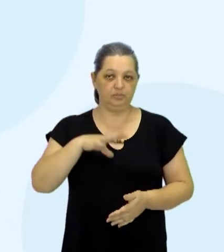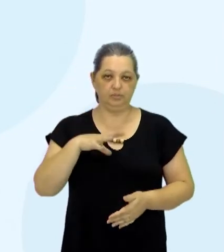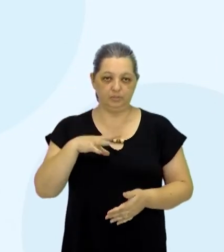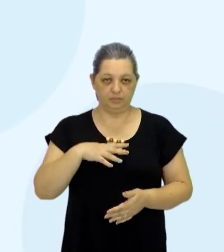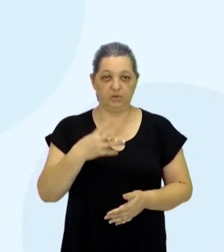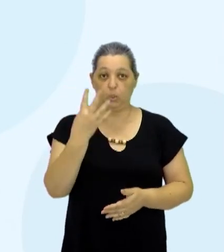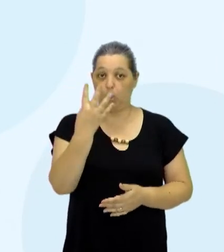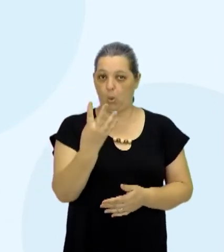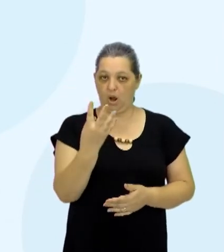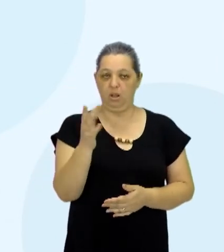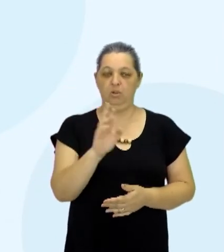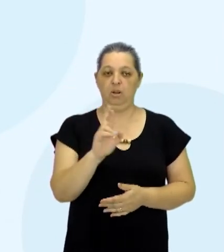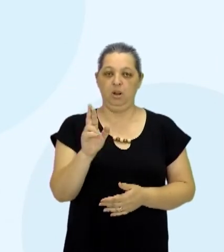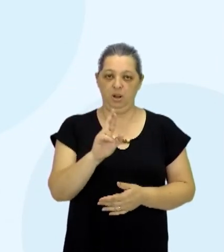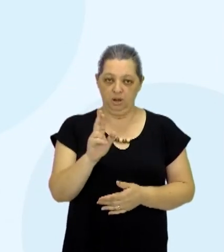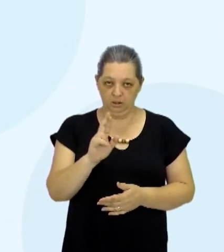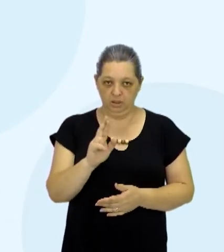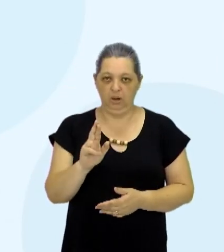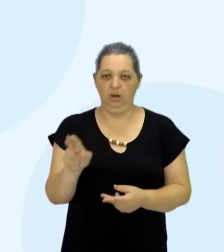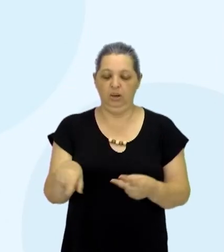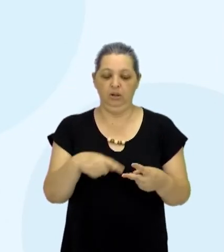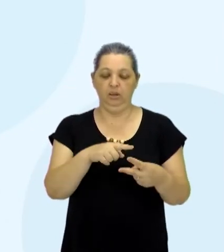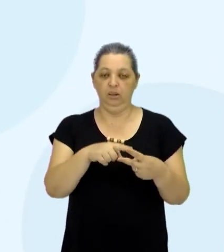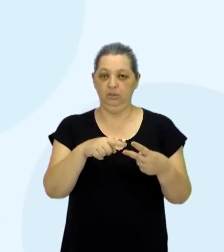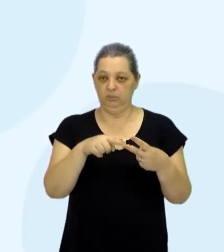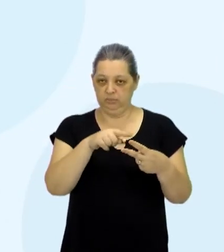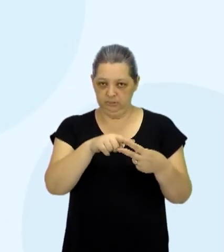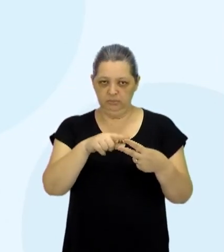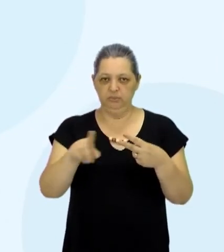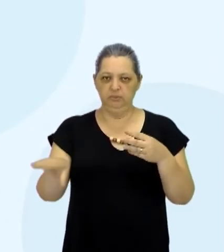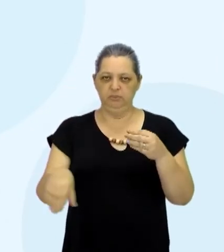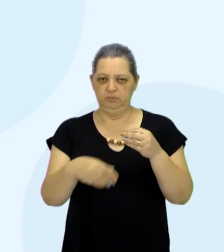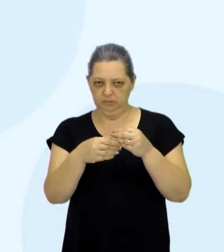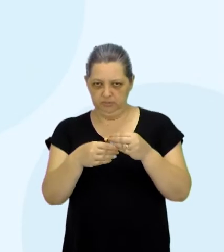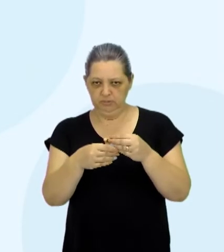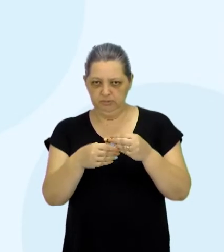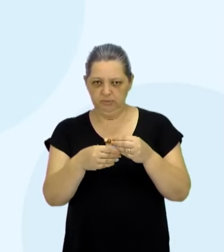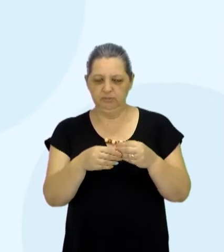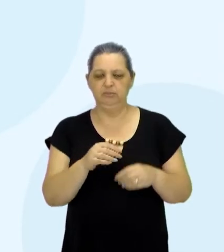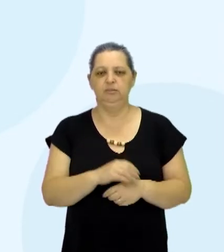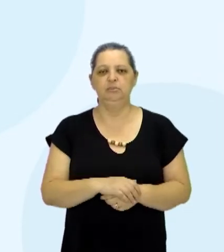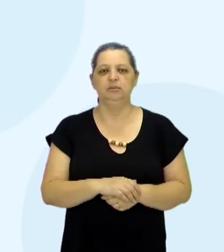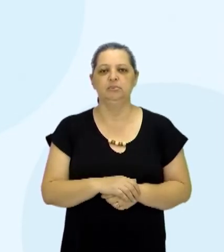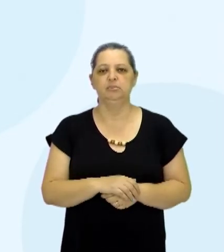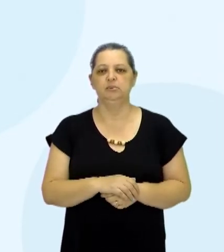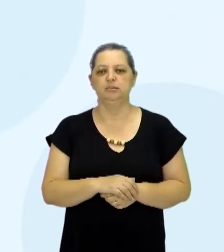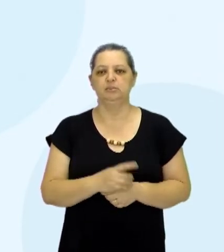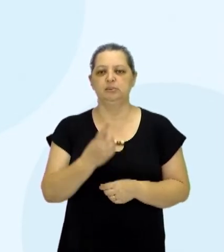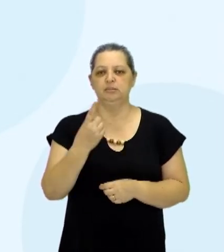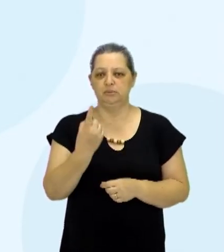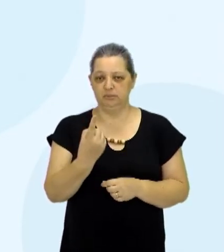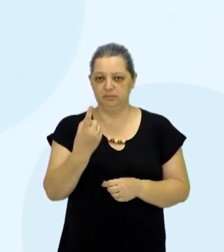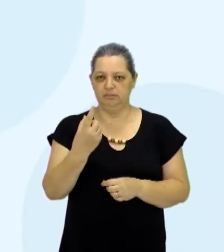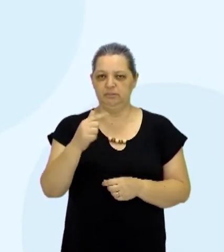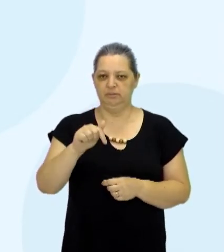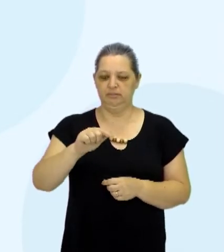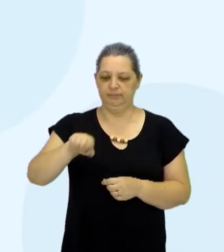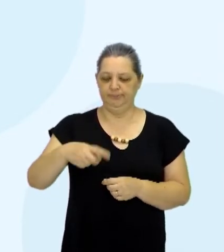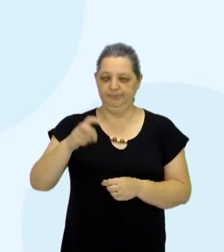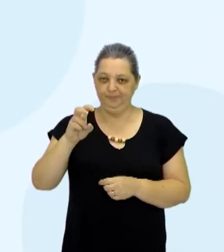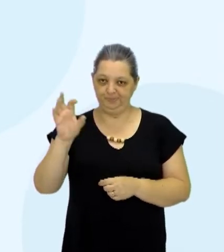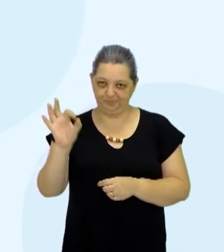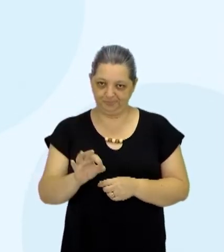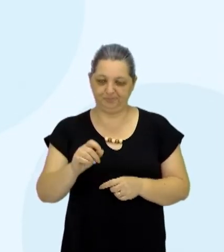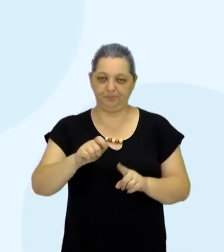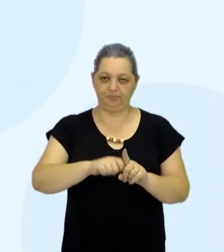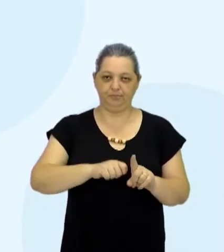4,00, sofreu dois acréscimos. Ah, então teve dois, um depois outro. Ah, tá bom. um de 7,5% no mês de janeiro